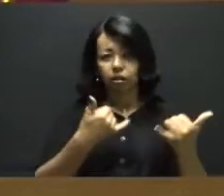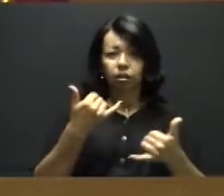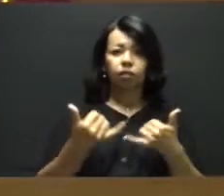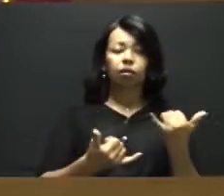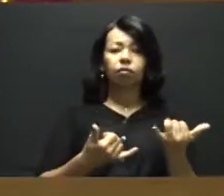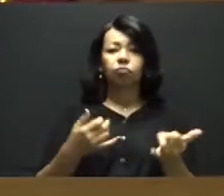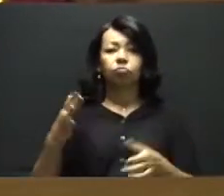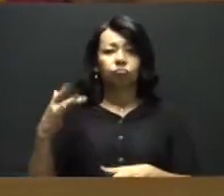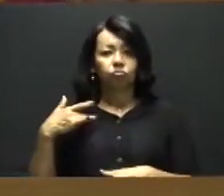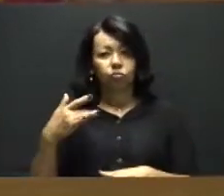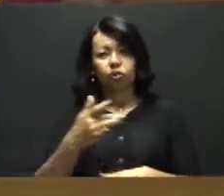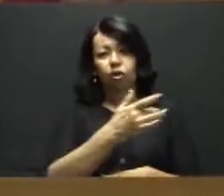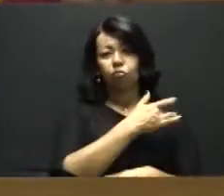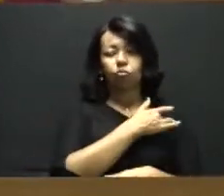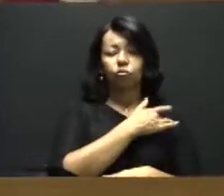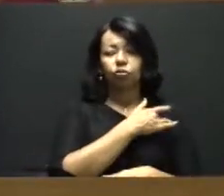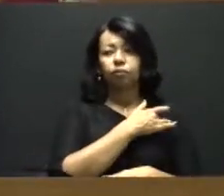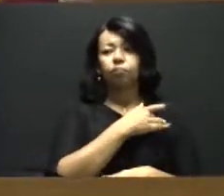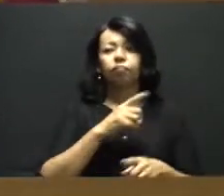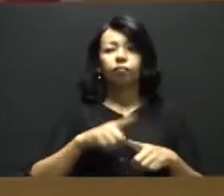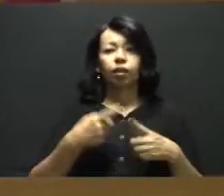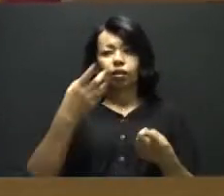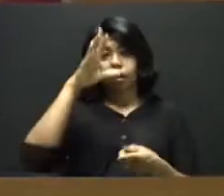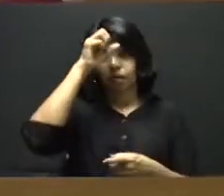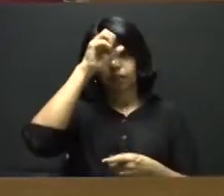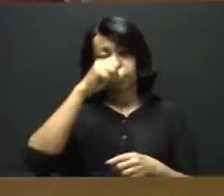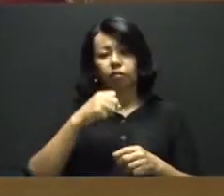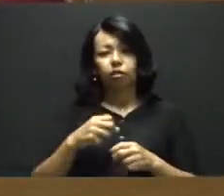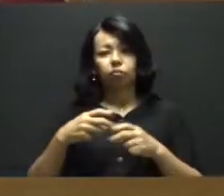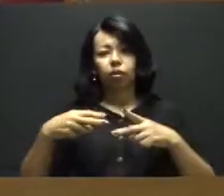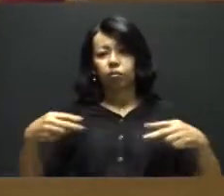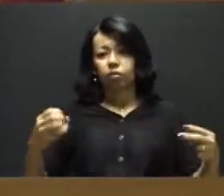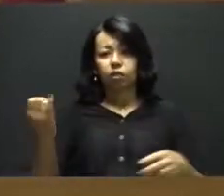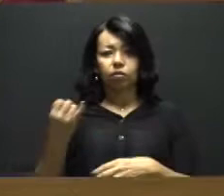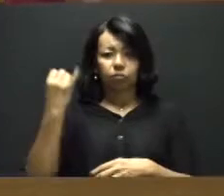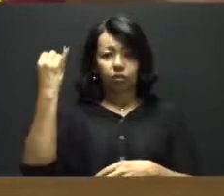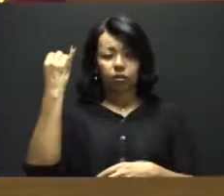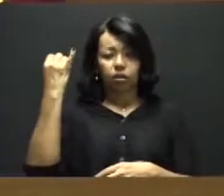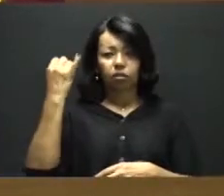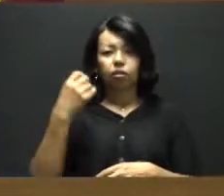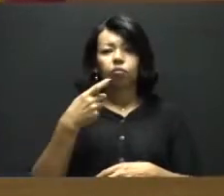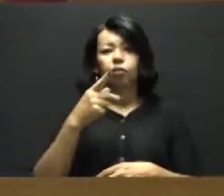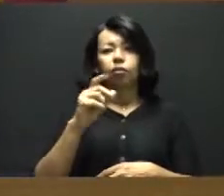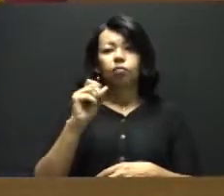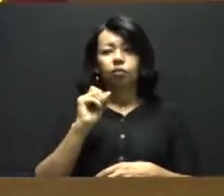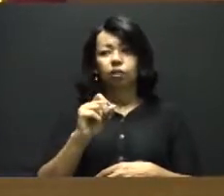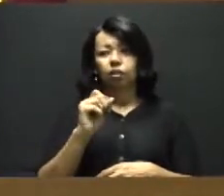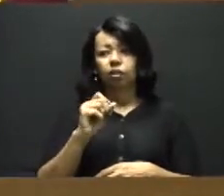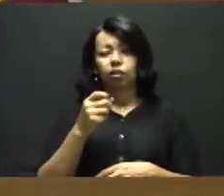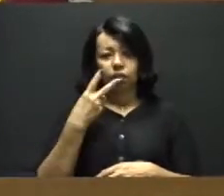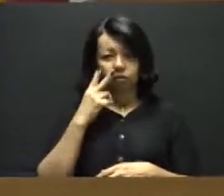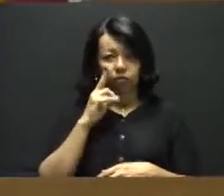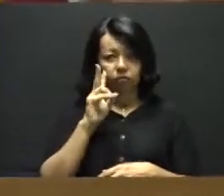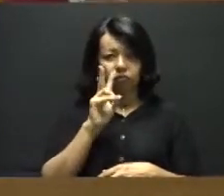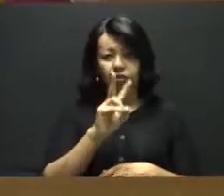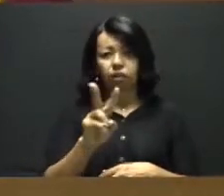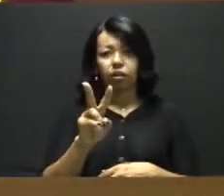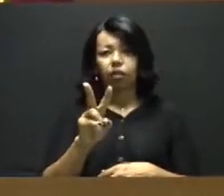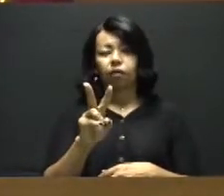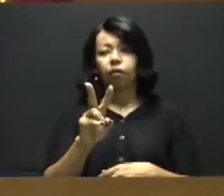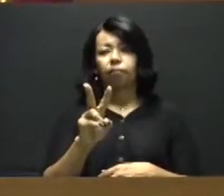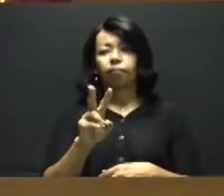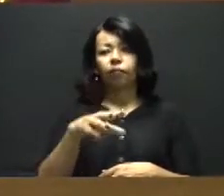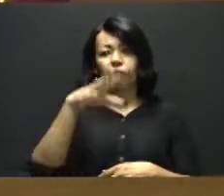muito importante durante todo esse tempo da minha gestação devido aquilo que eu assistia né